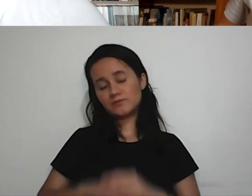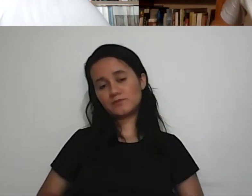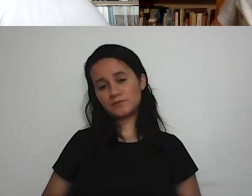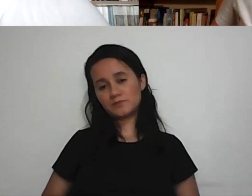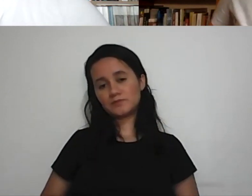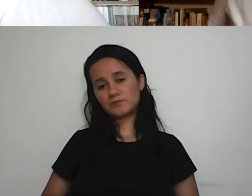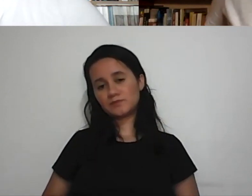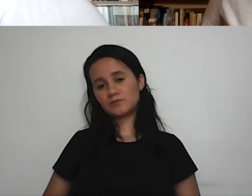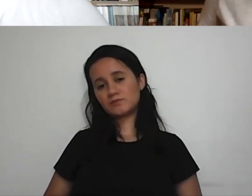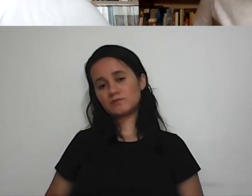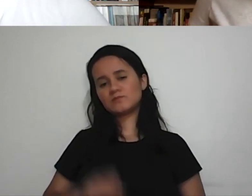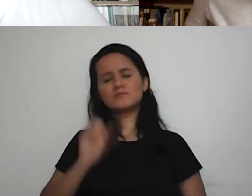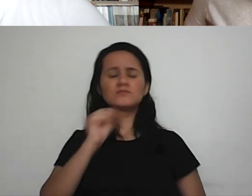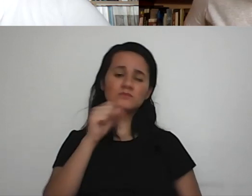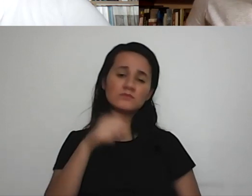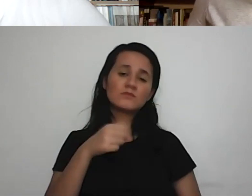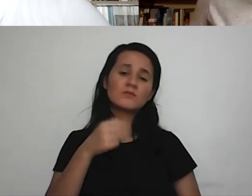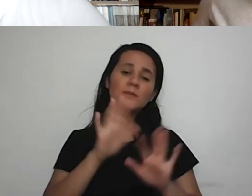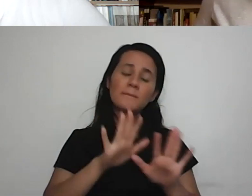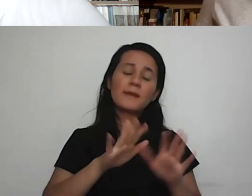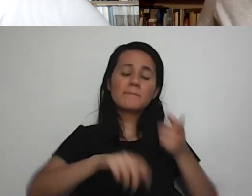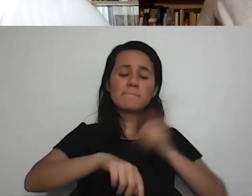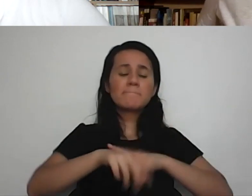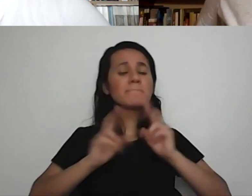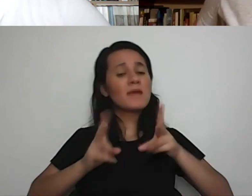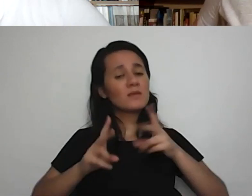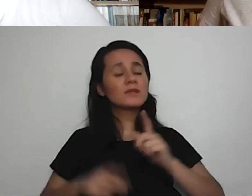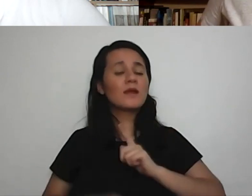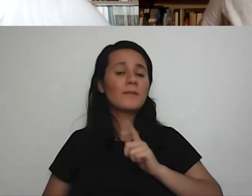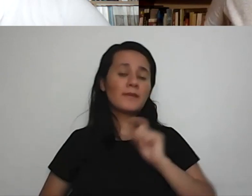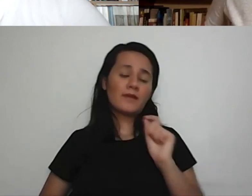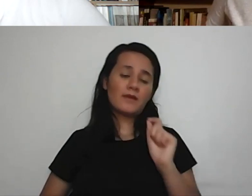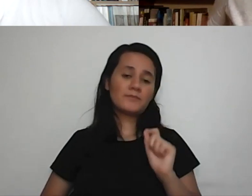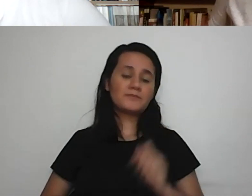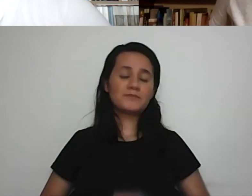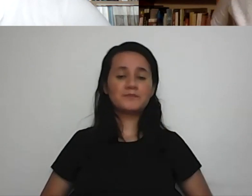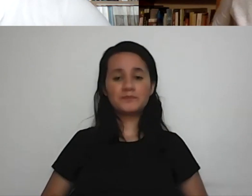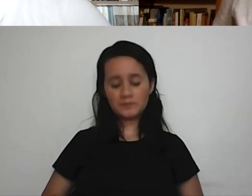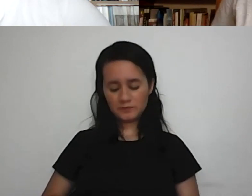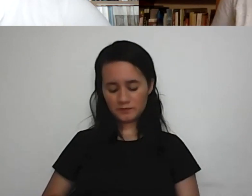quer dizer, sim, mas ao mesmo tempo a gente tem hoje